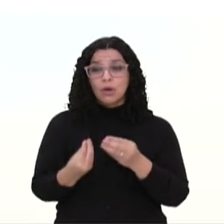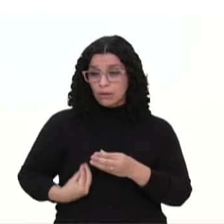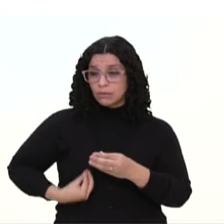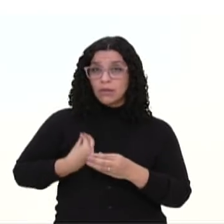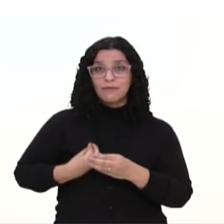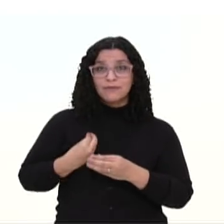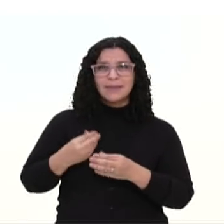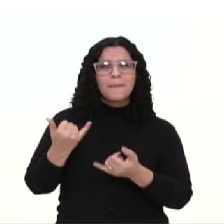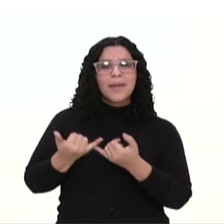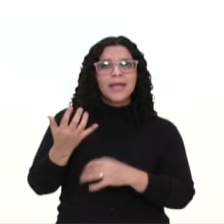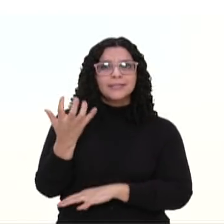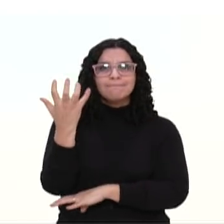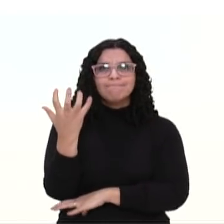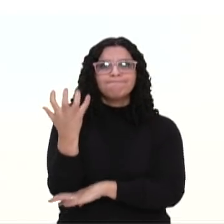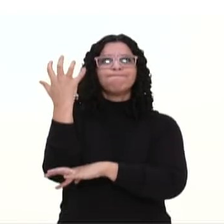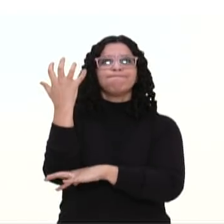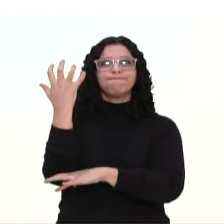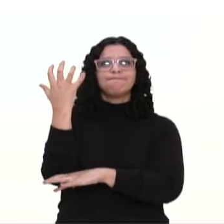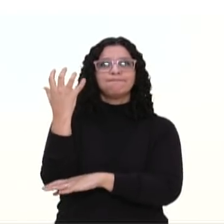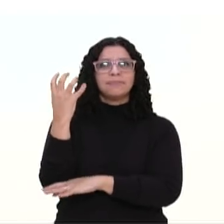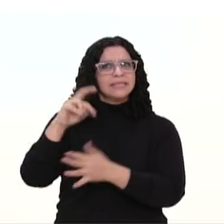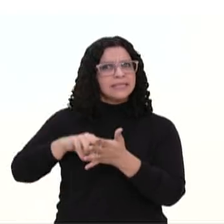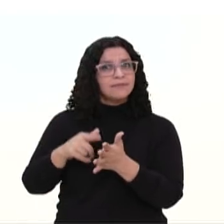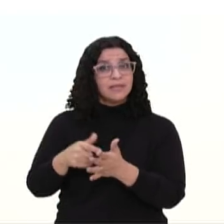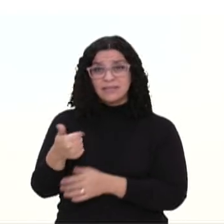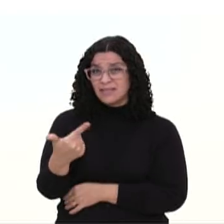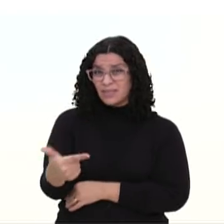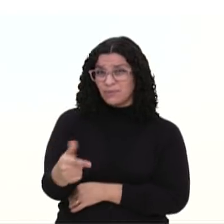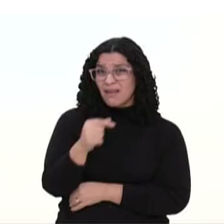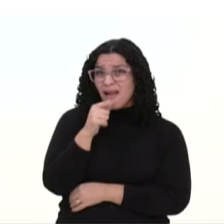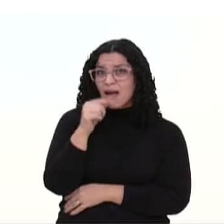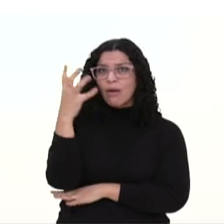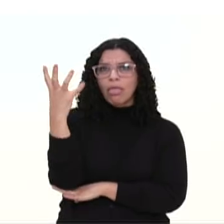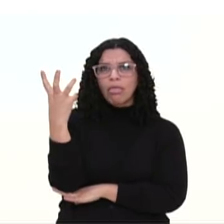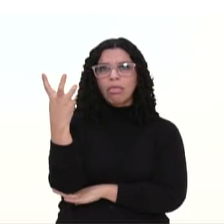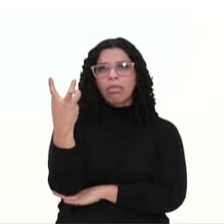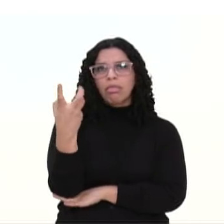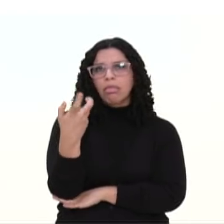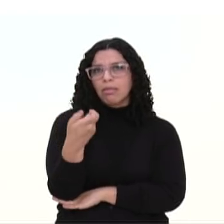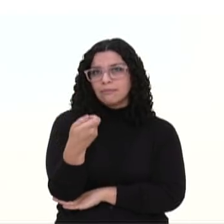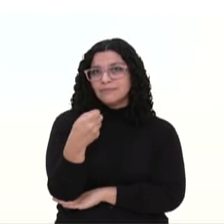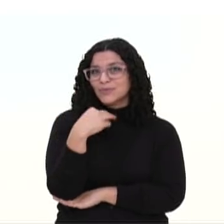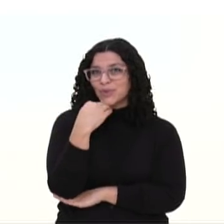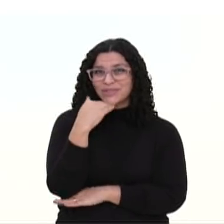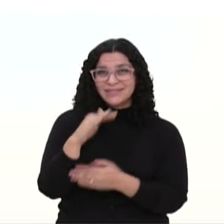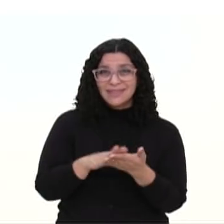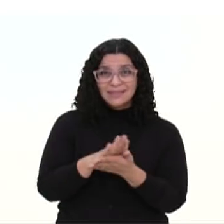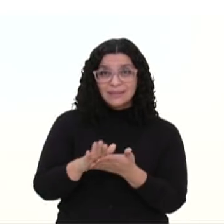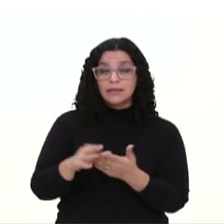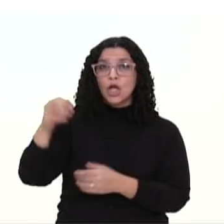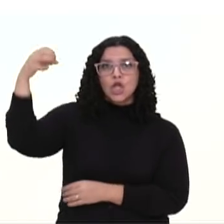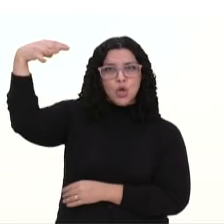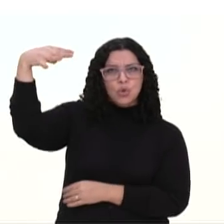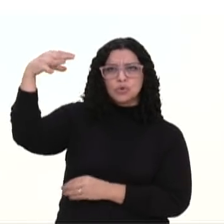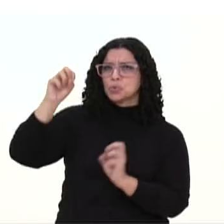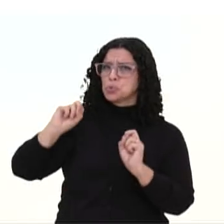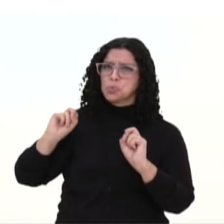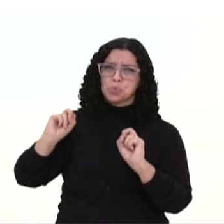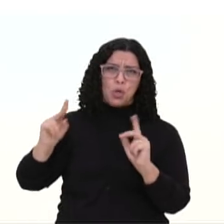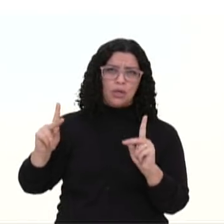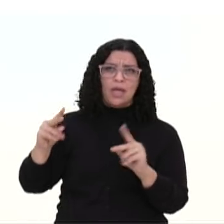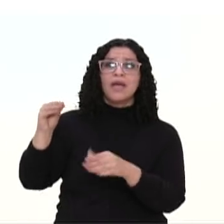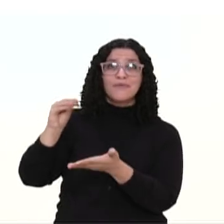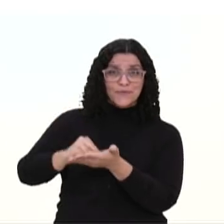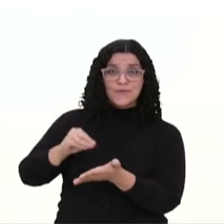vida. Sem água, não há vida, não tem como, ok? Nós até podemos ficar sem luz. Faz